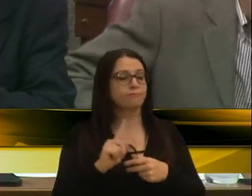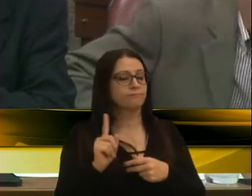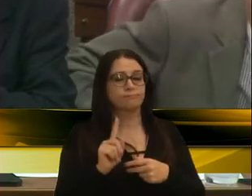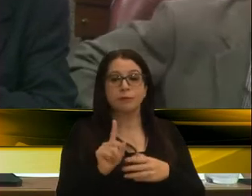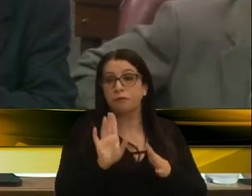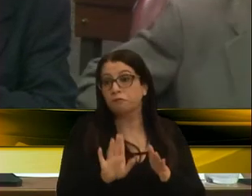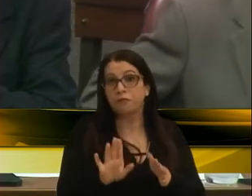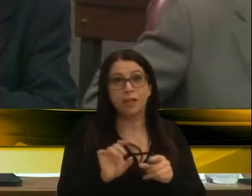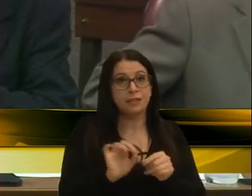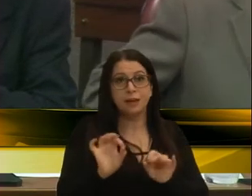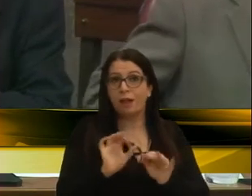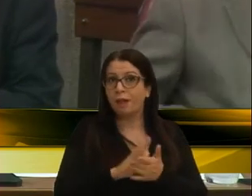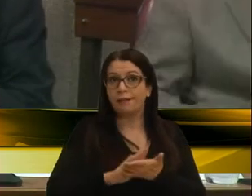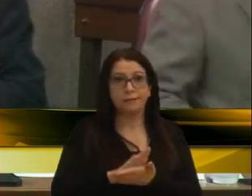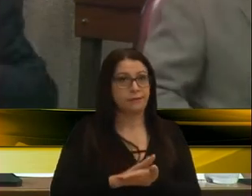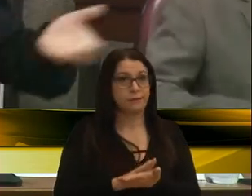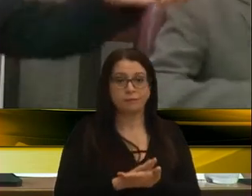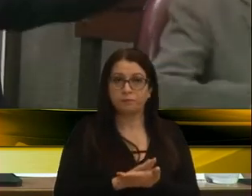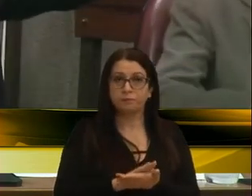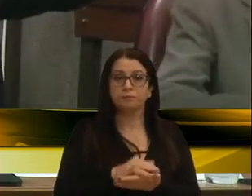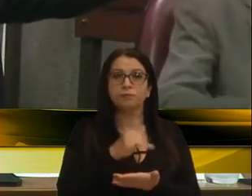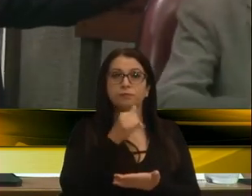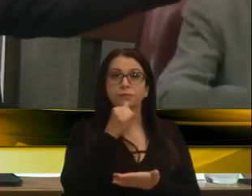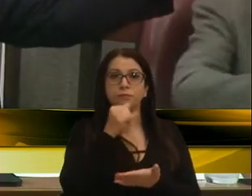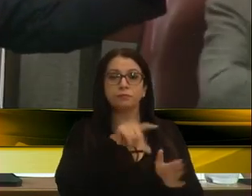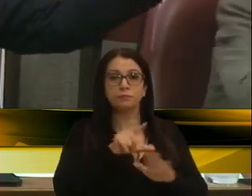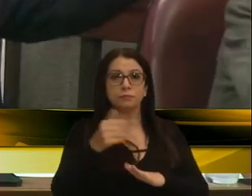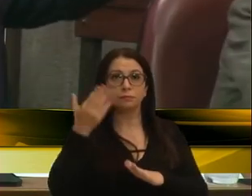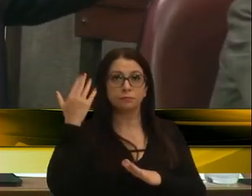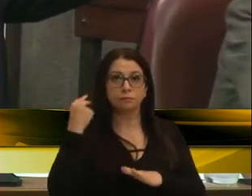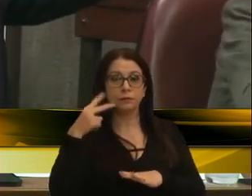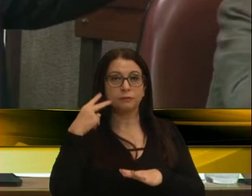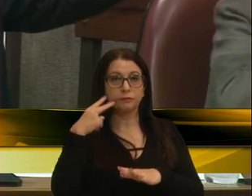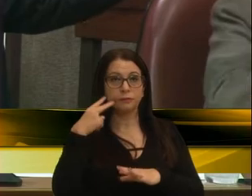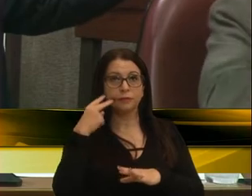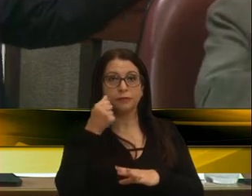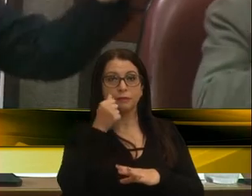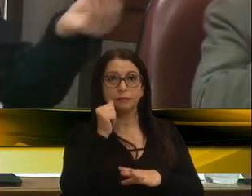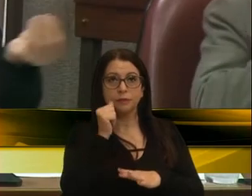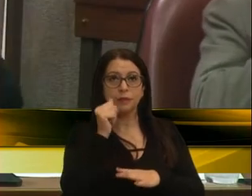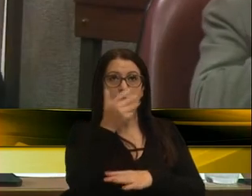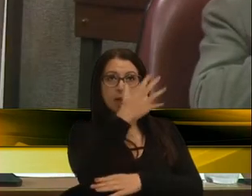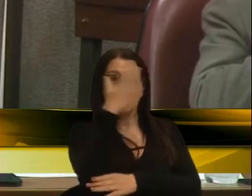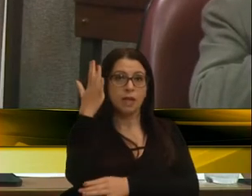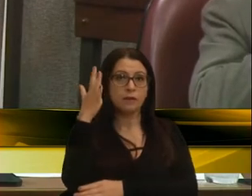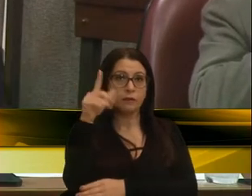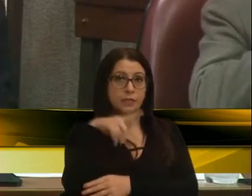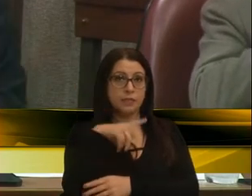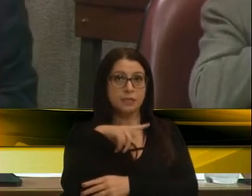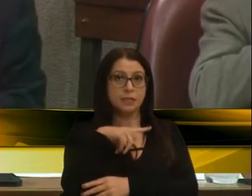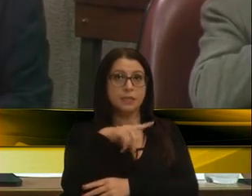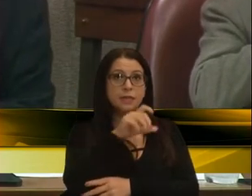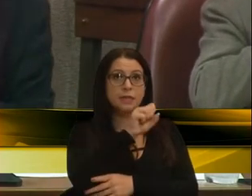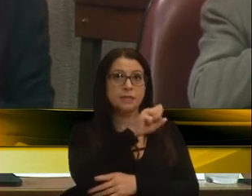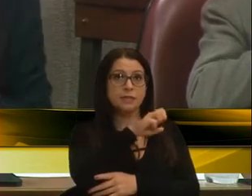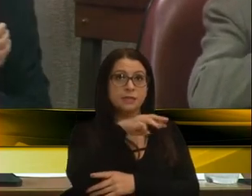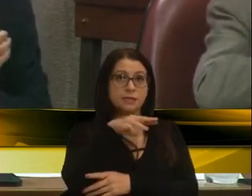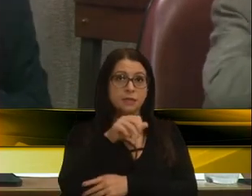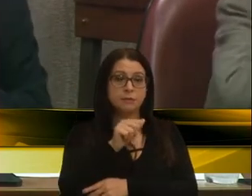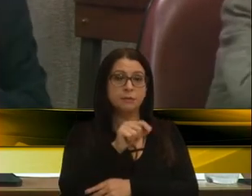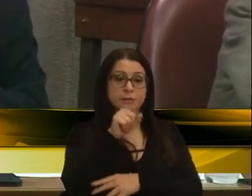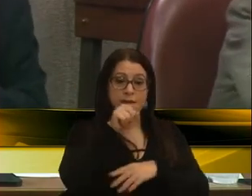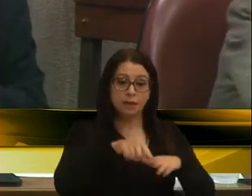papel. E dei um exemplo na semana passada, vereador Paulo, de um corte de uma árvore aqui, que a gente tem que ir lá na SEMA, sair daqui